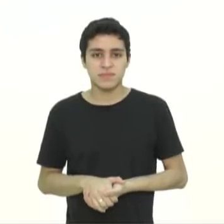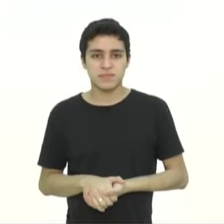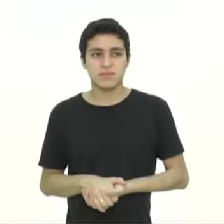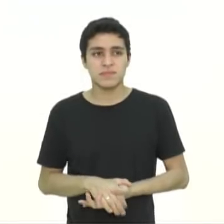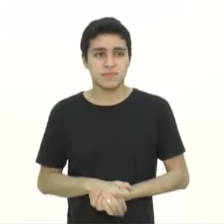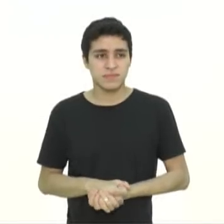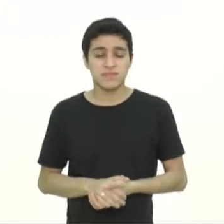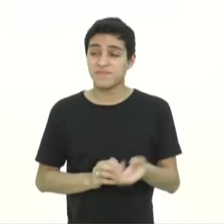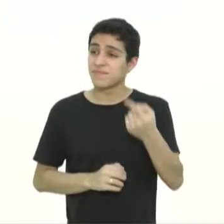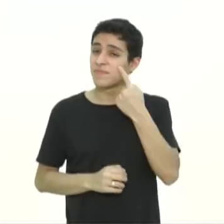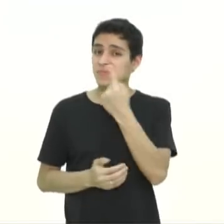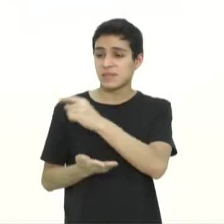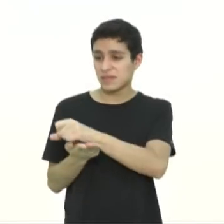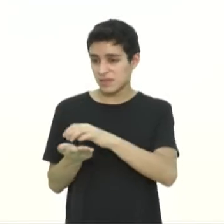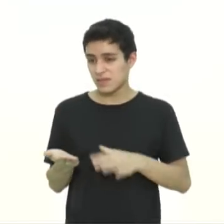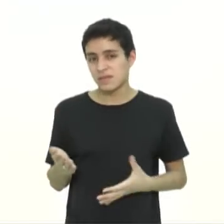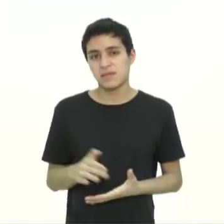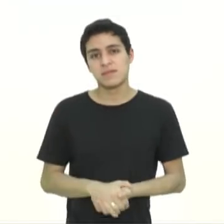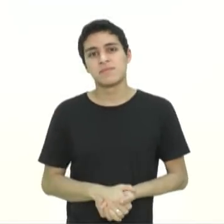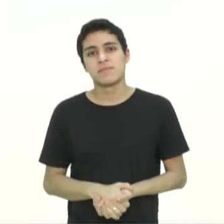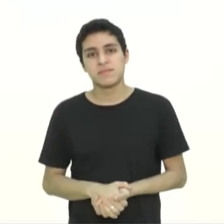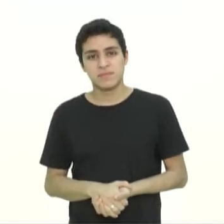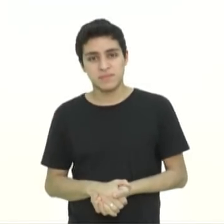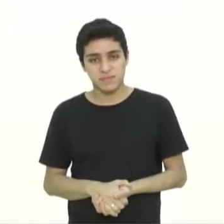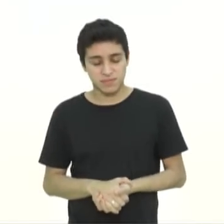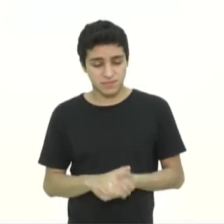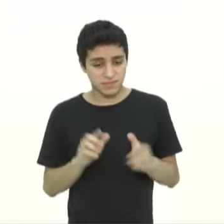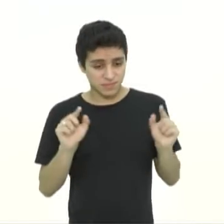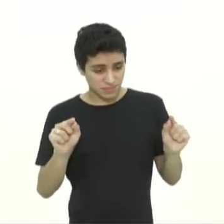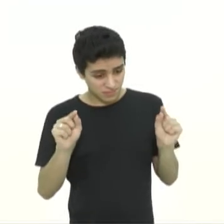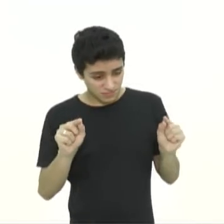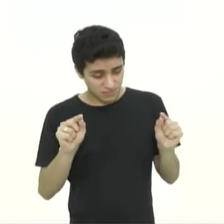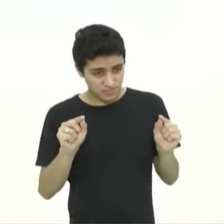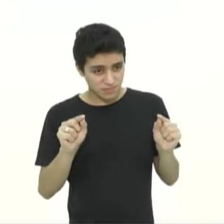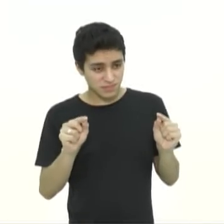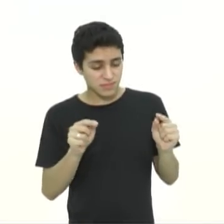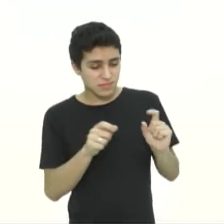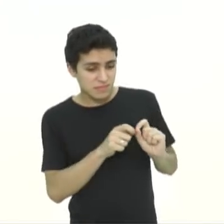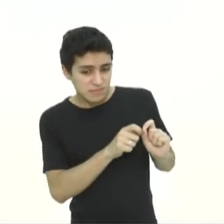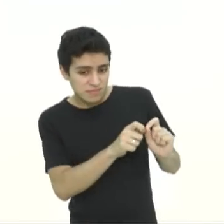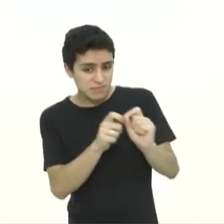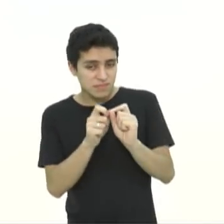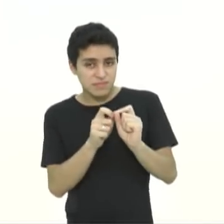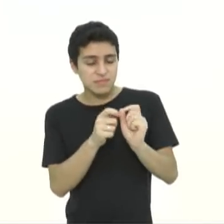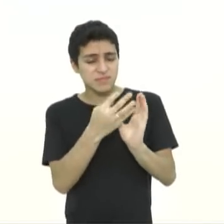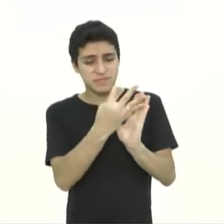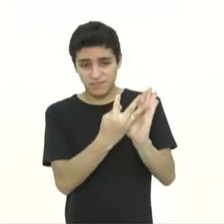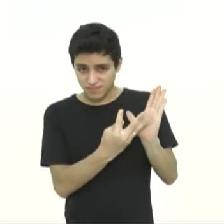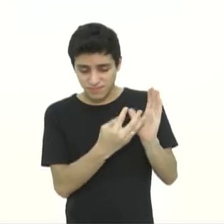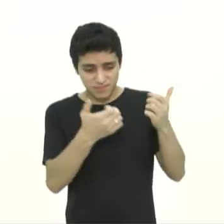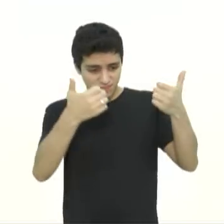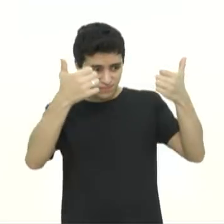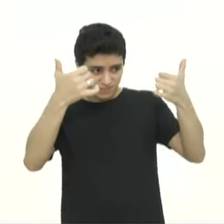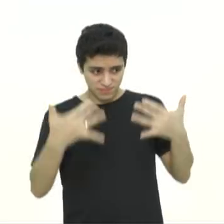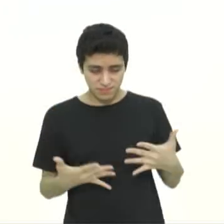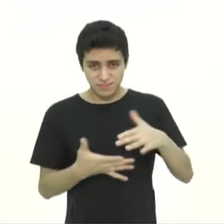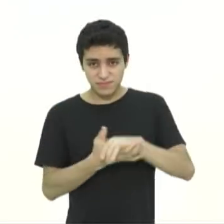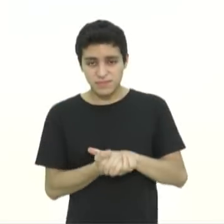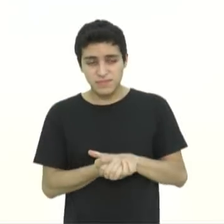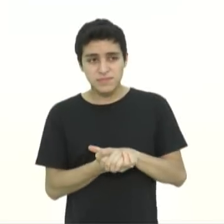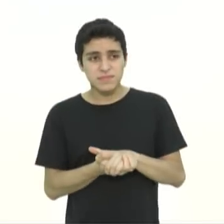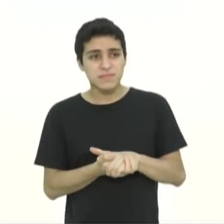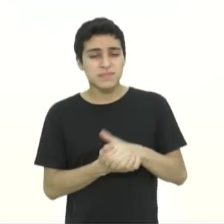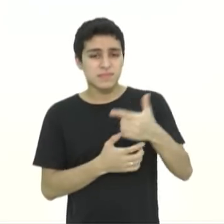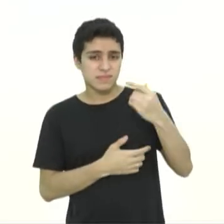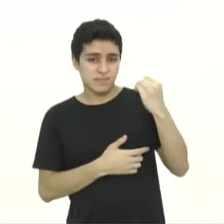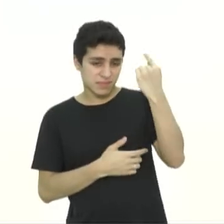Vamos ver o exercício. Diante de tantos afazeres, o narrador do texto indica que seriam necessárias 29 horas